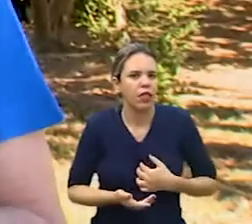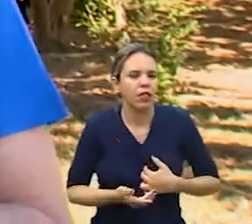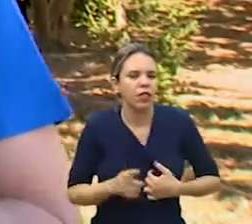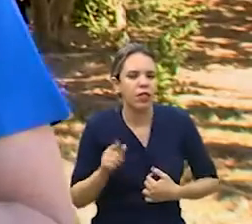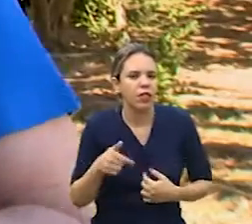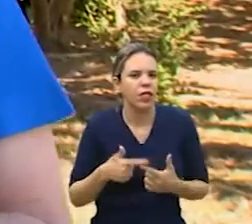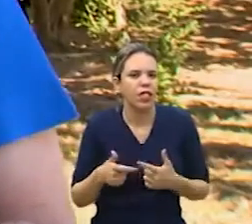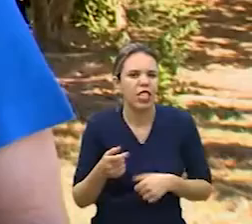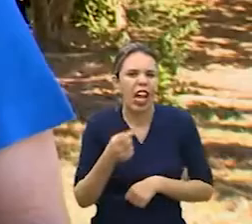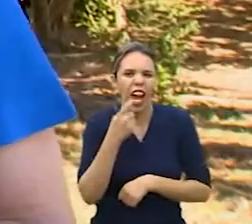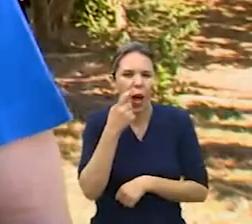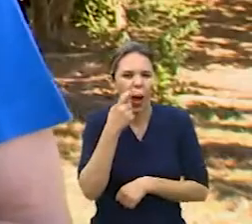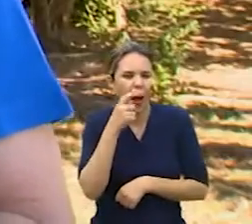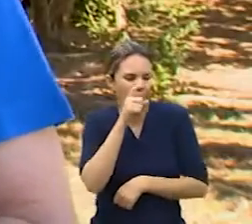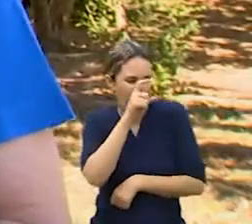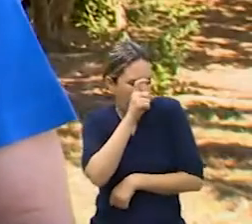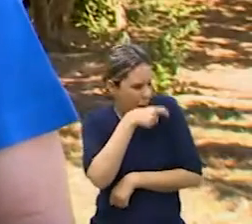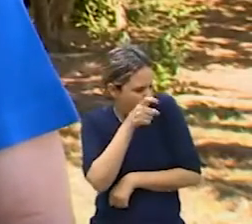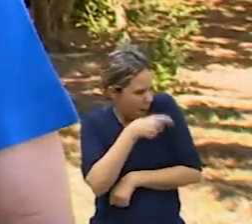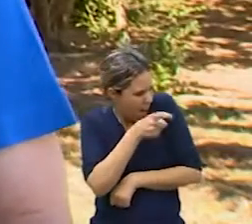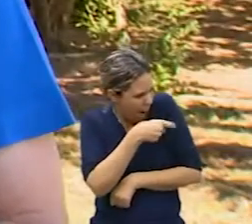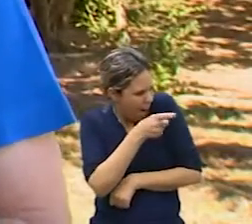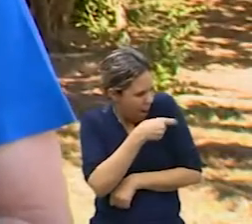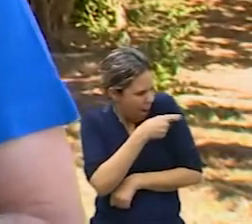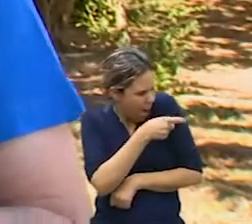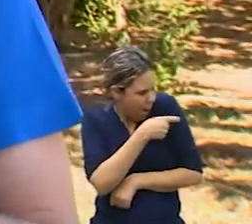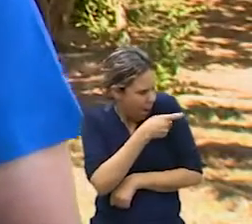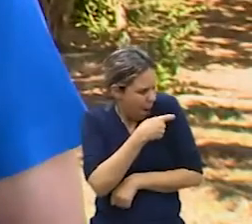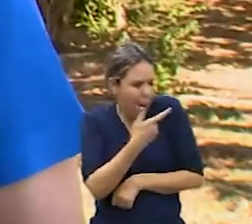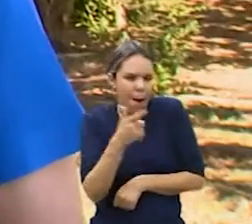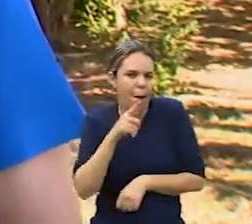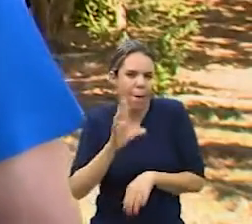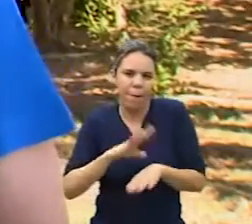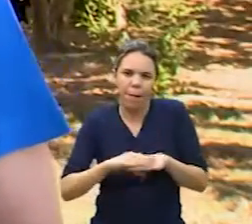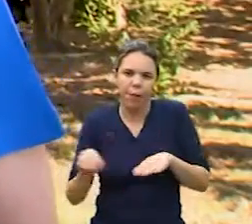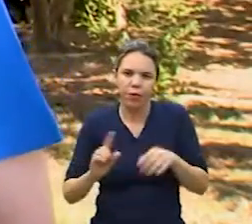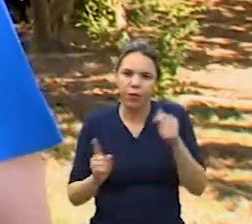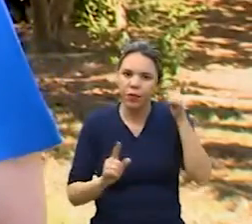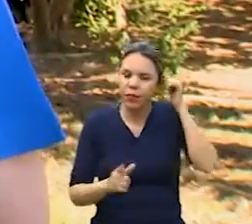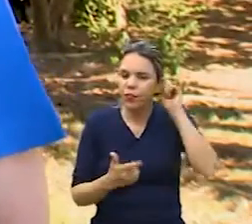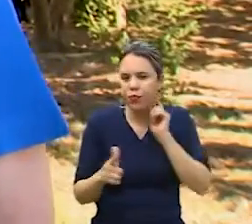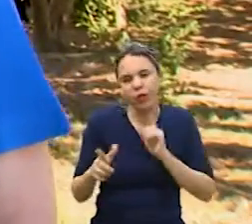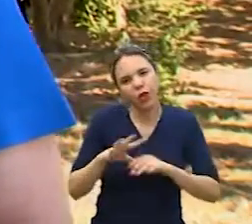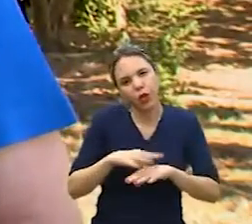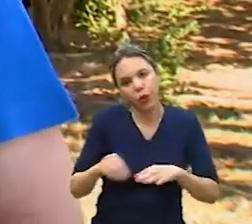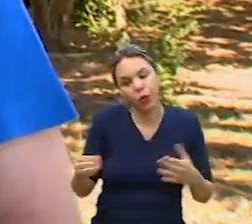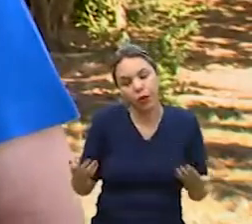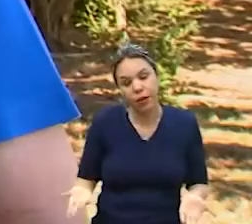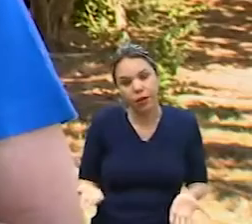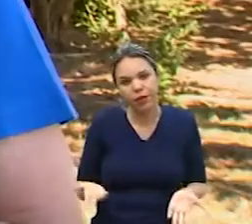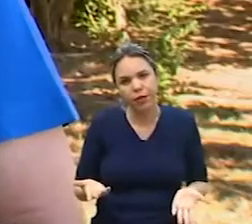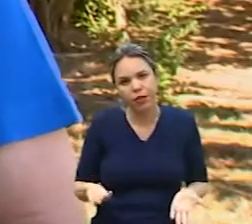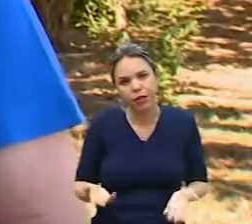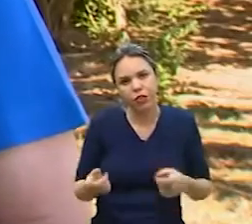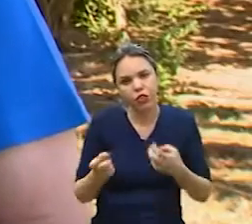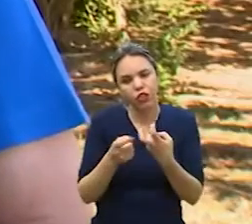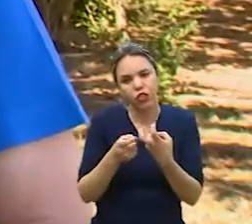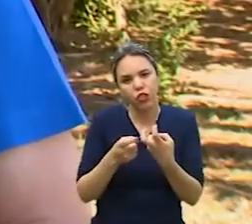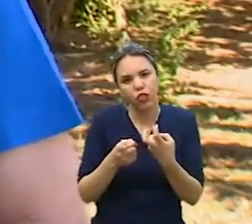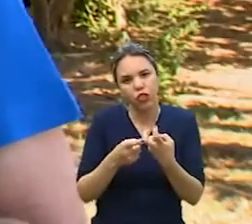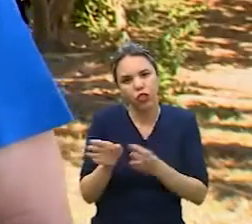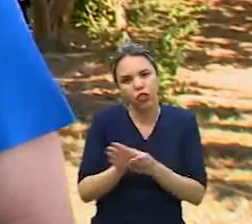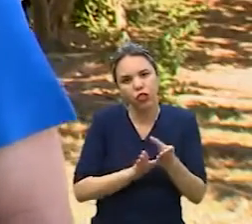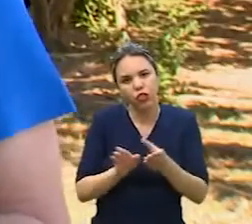que aquilo ela fica bicando, então não consegue curar e também não tem cura. Então, o que os